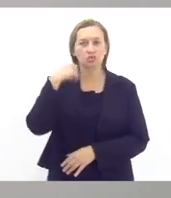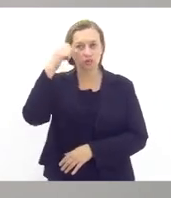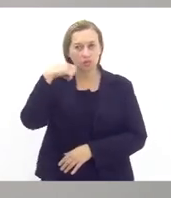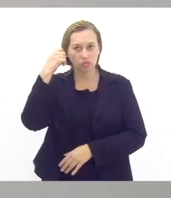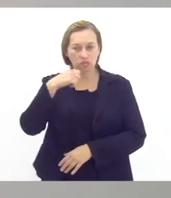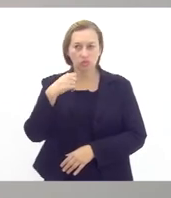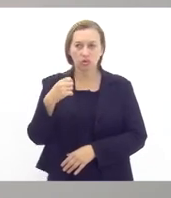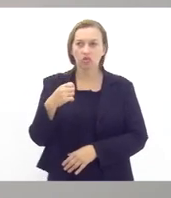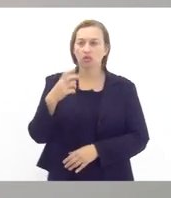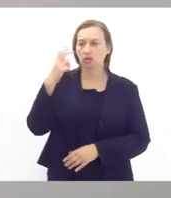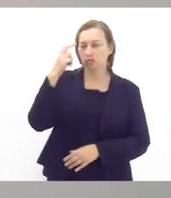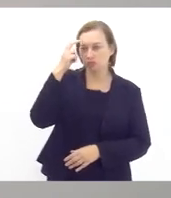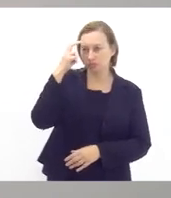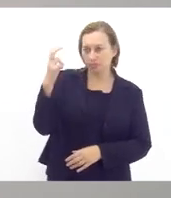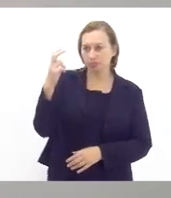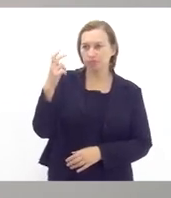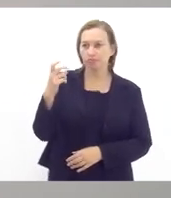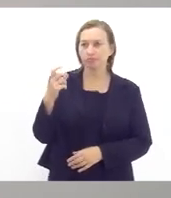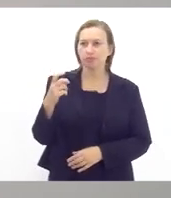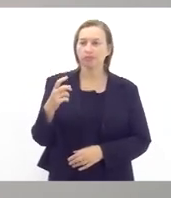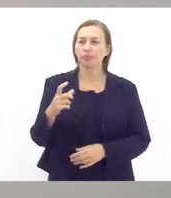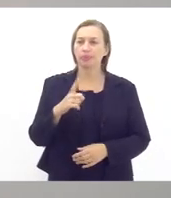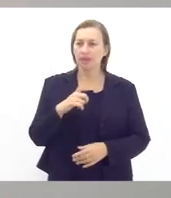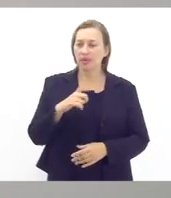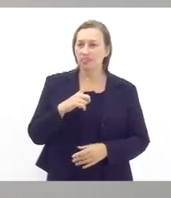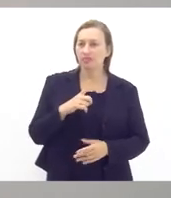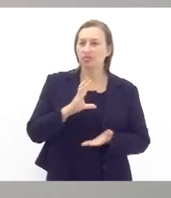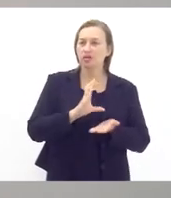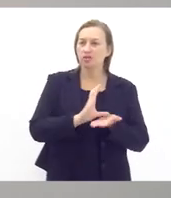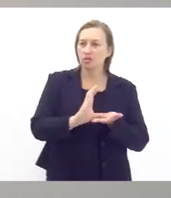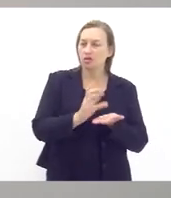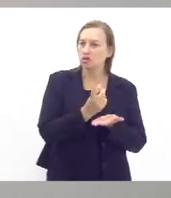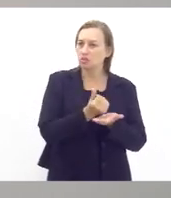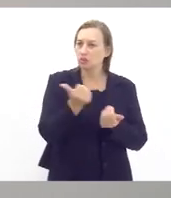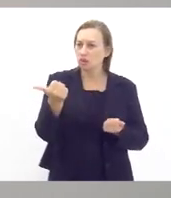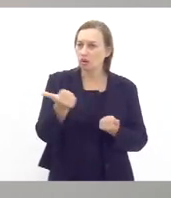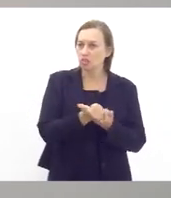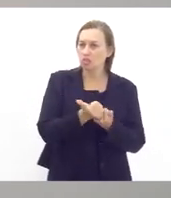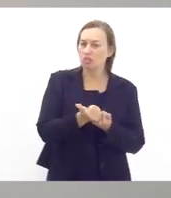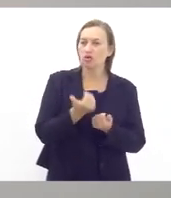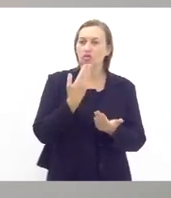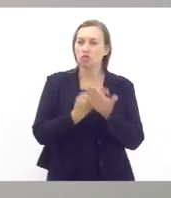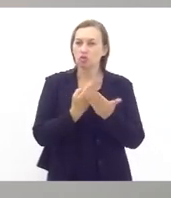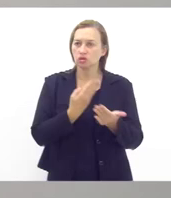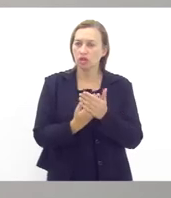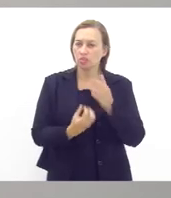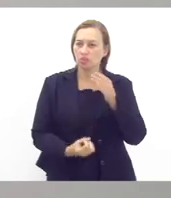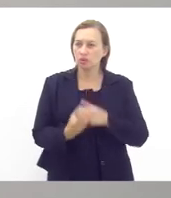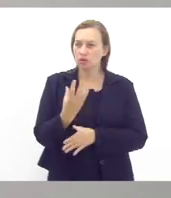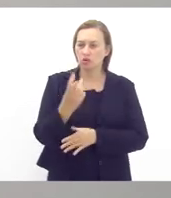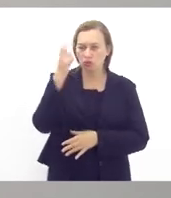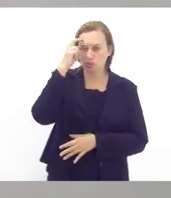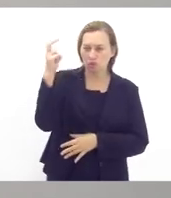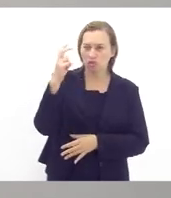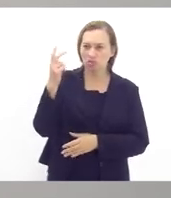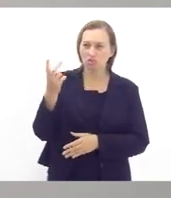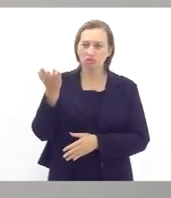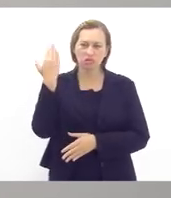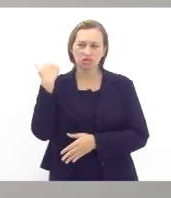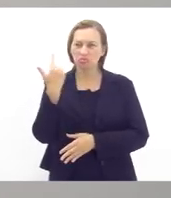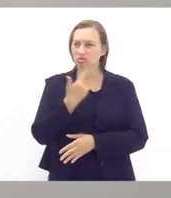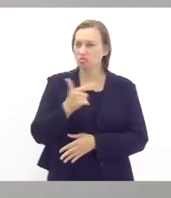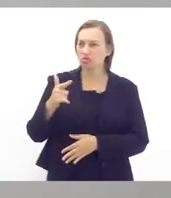cultural justamente para poder ter Patrocínio apoio vou estudar a produção cultural na época Ainda não tinha faculdade